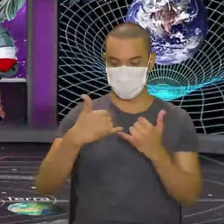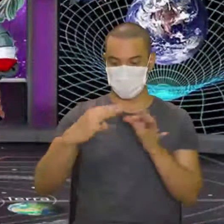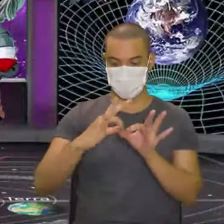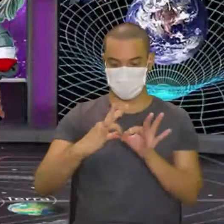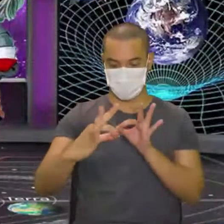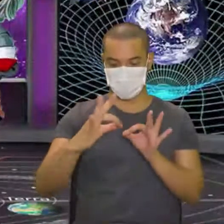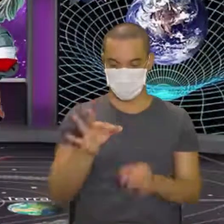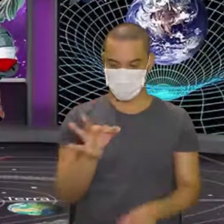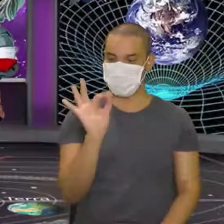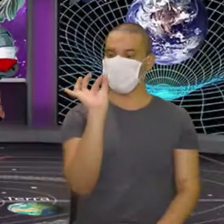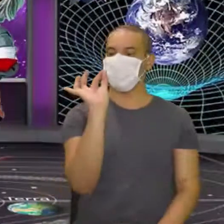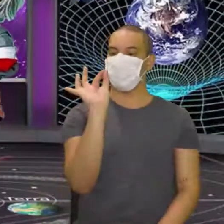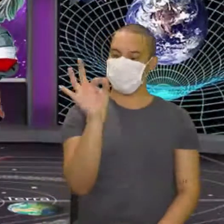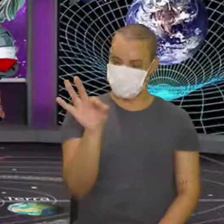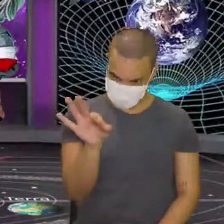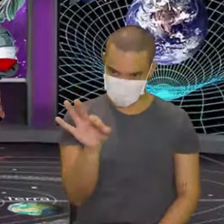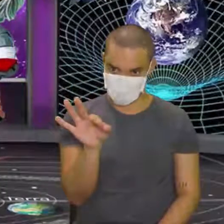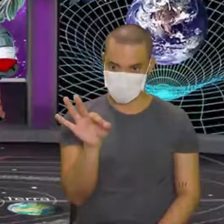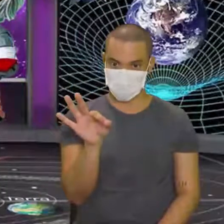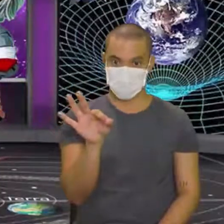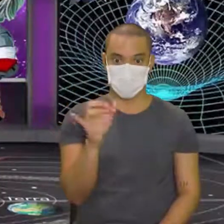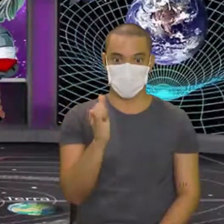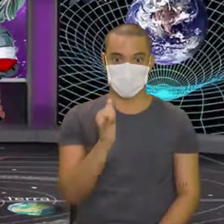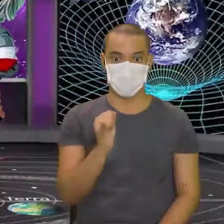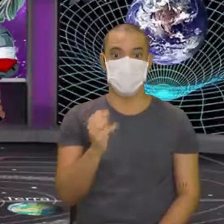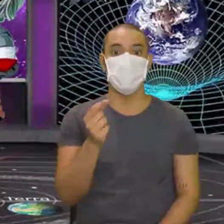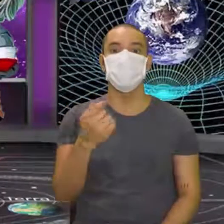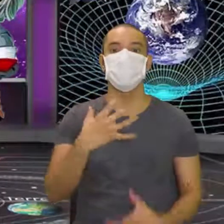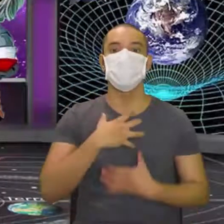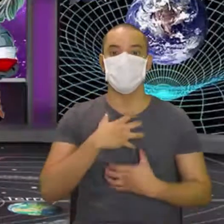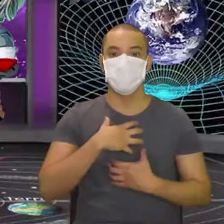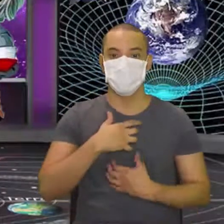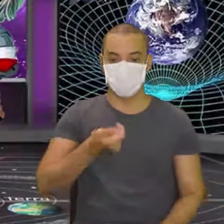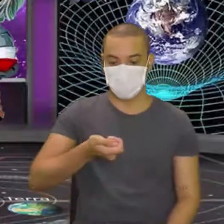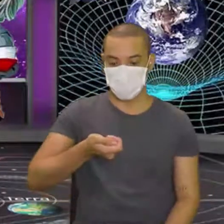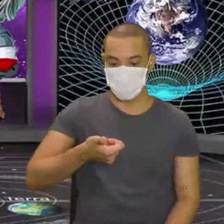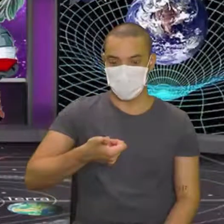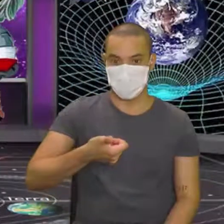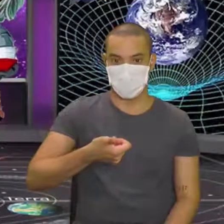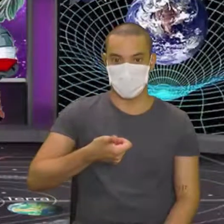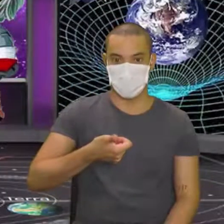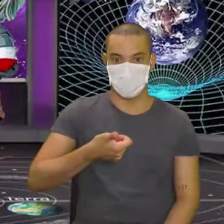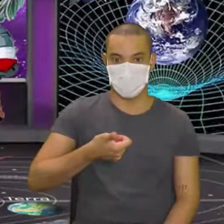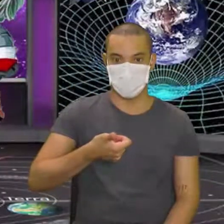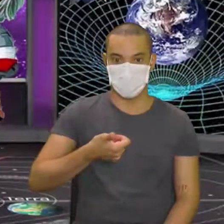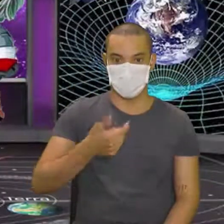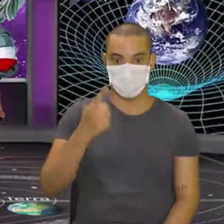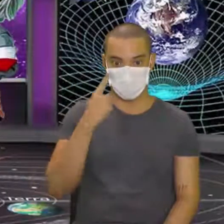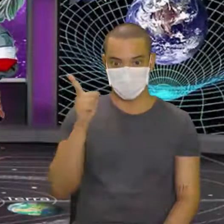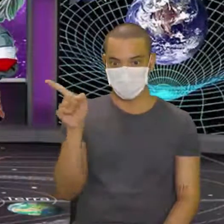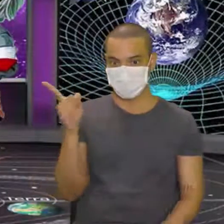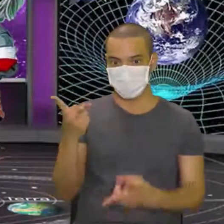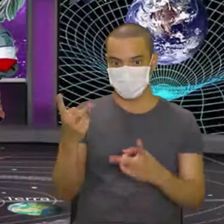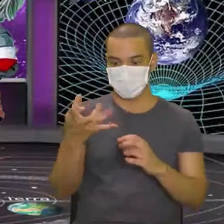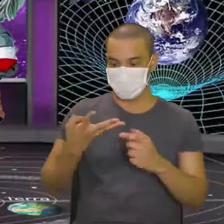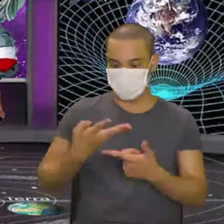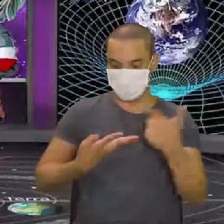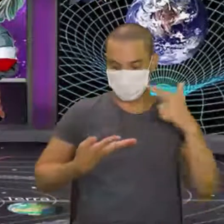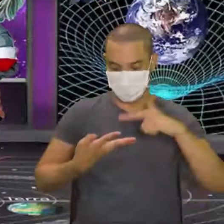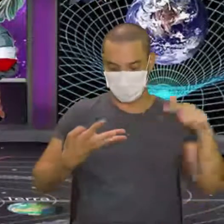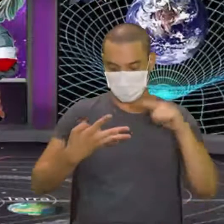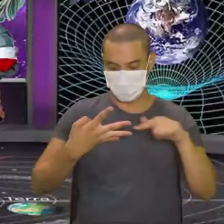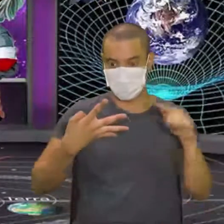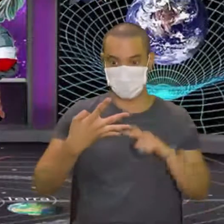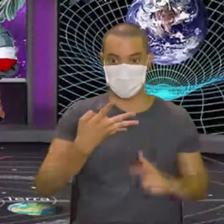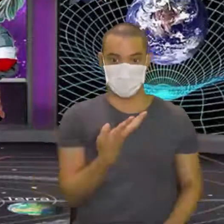aqui. Tá aqui o sentido da minha corrente, olha só. Tá aqui a minha corrente, ó. Tá vendo aqui as linhas de campo representada pelo